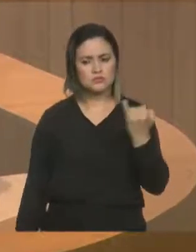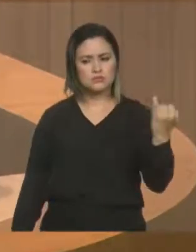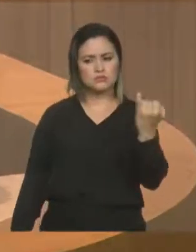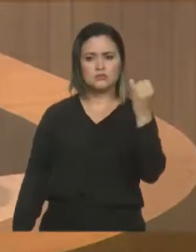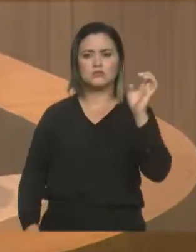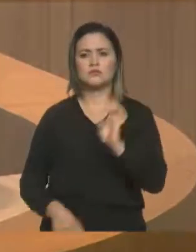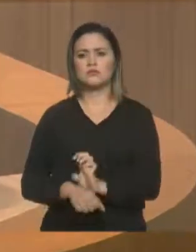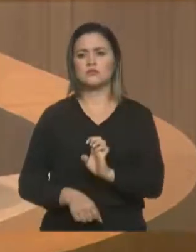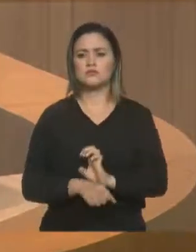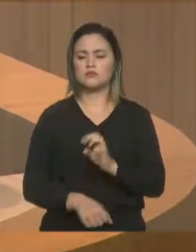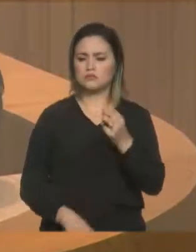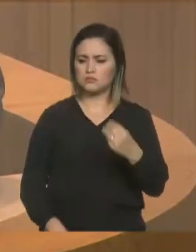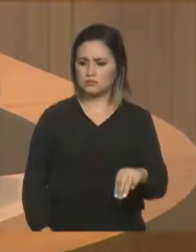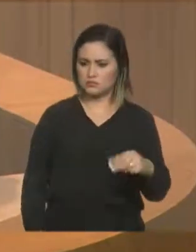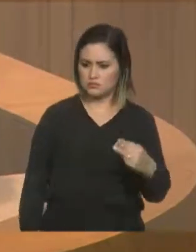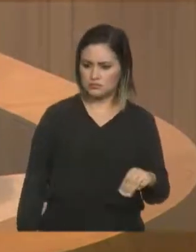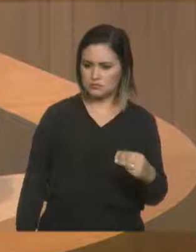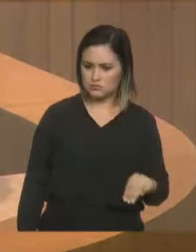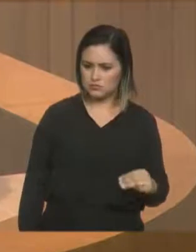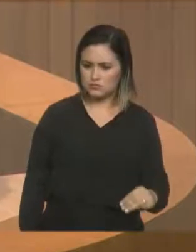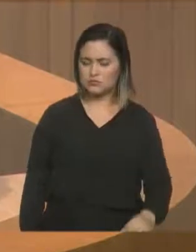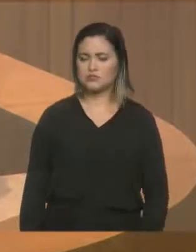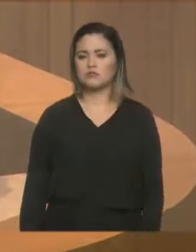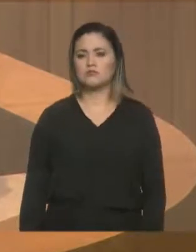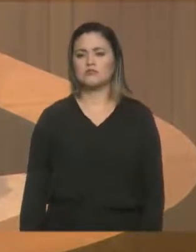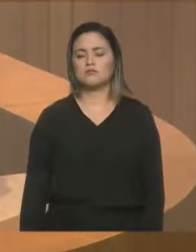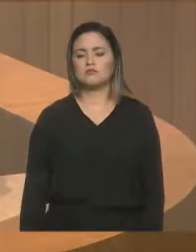Estado, que é essa tragédia